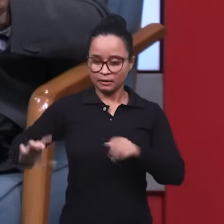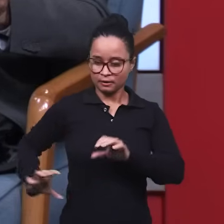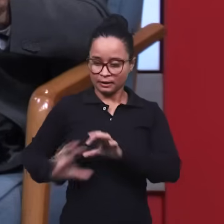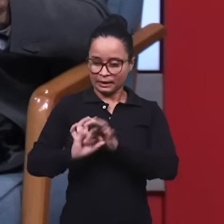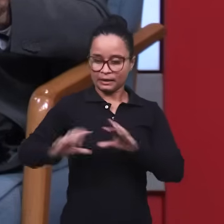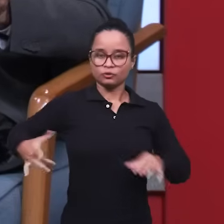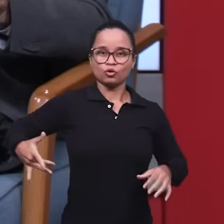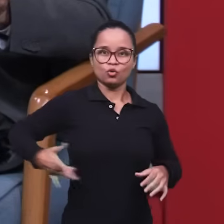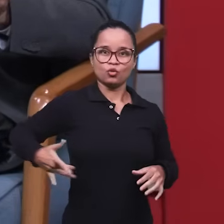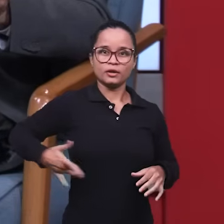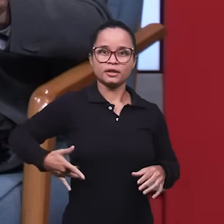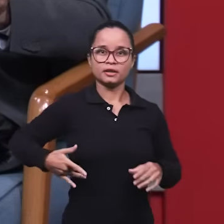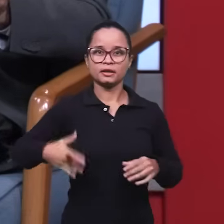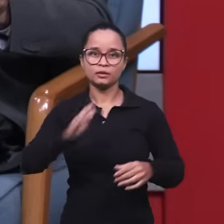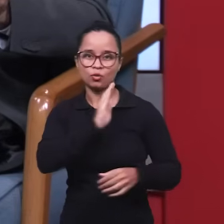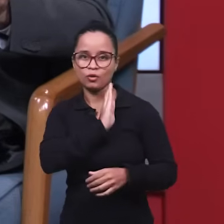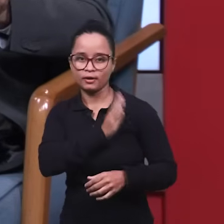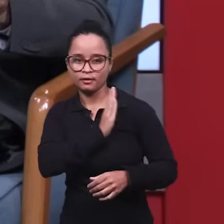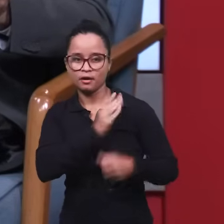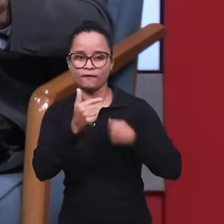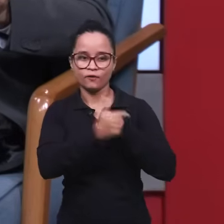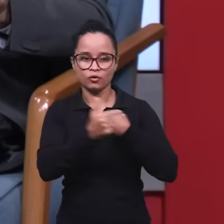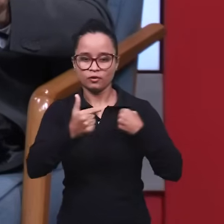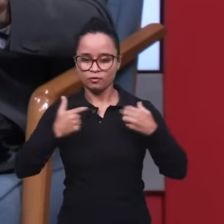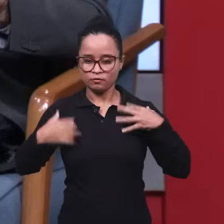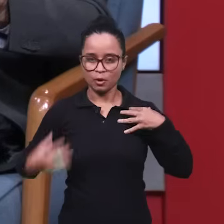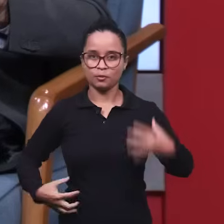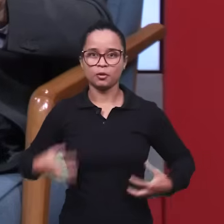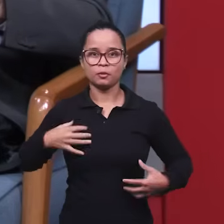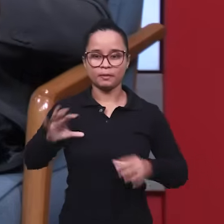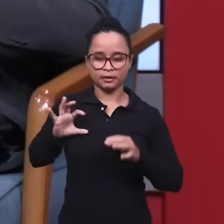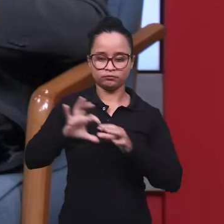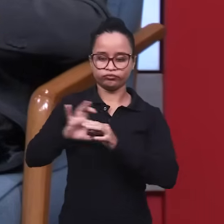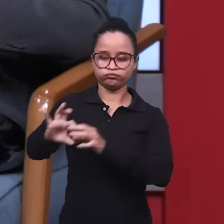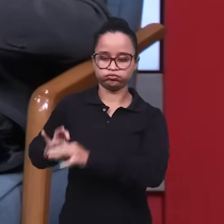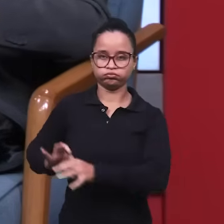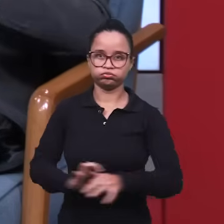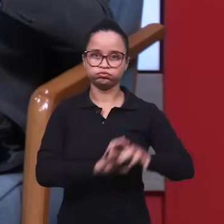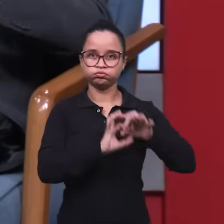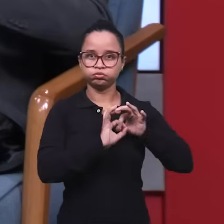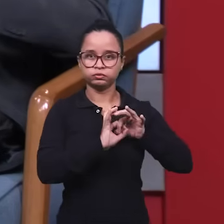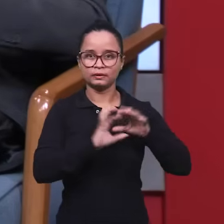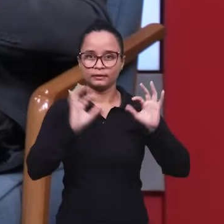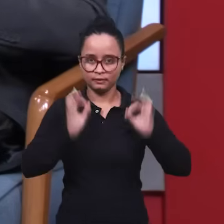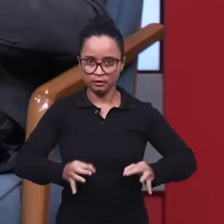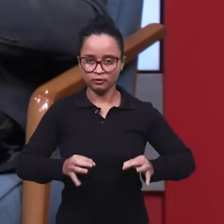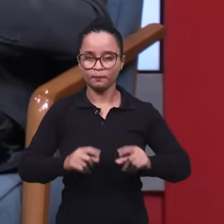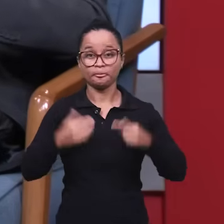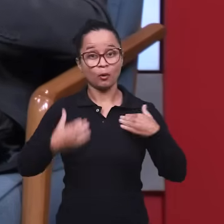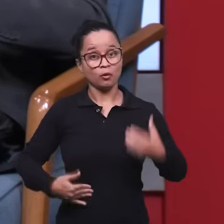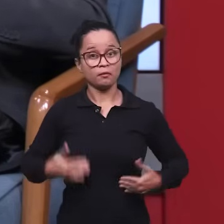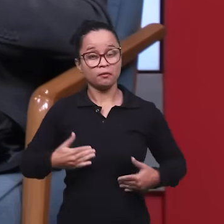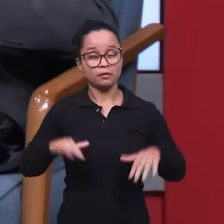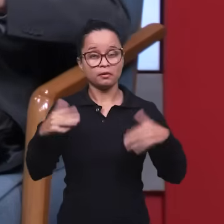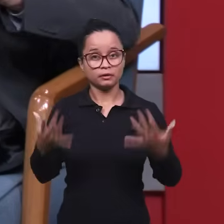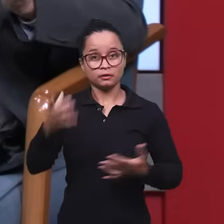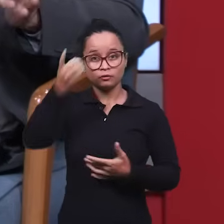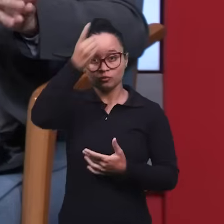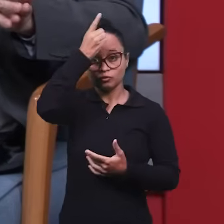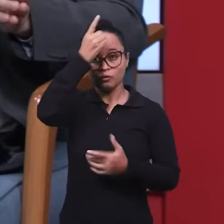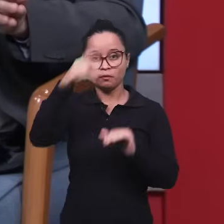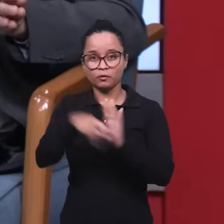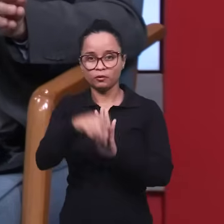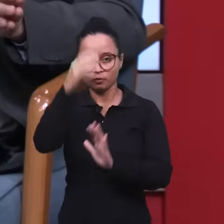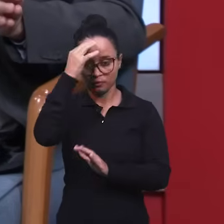depende da função do rim, depende da função do coração, do pulmão, depende de outras funções no corpo. Então, o